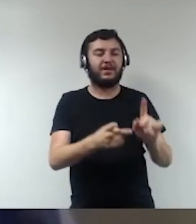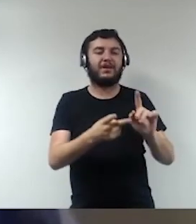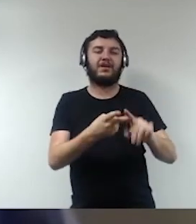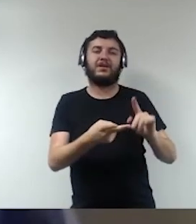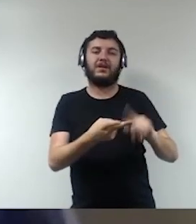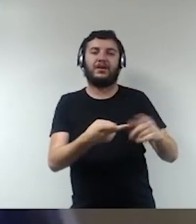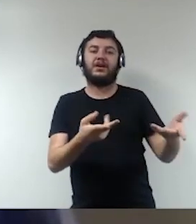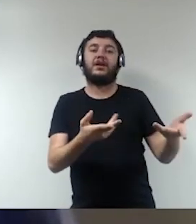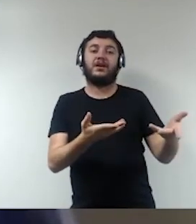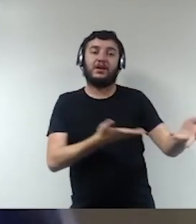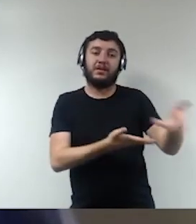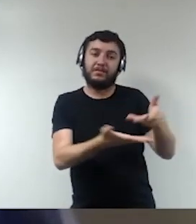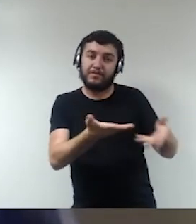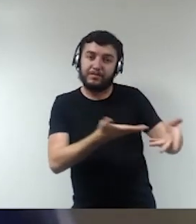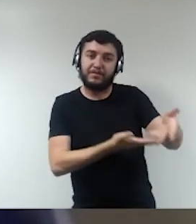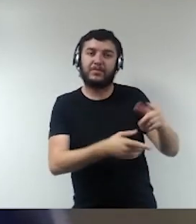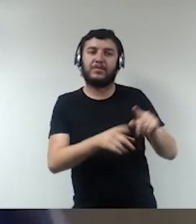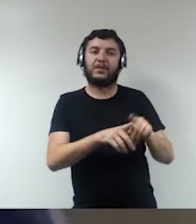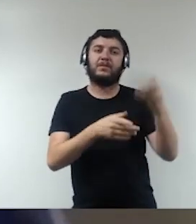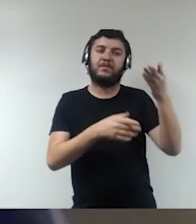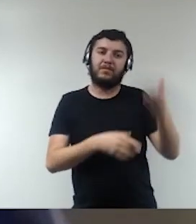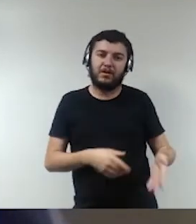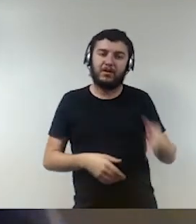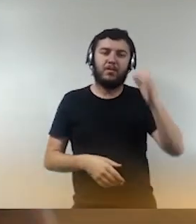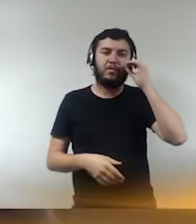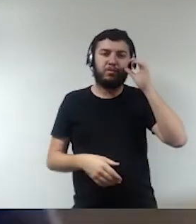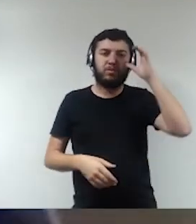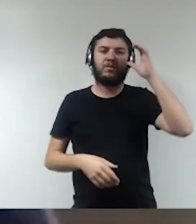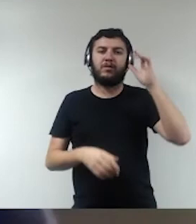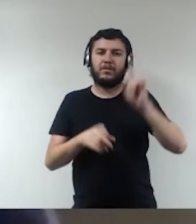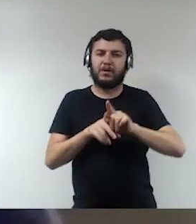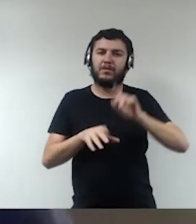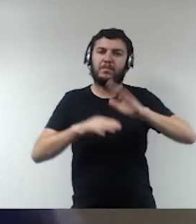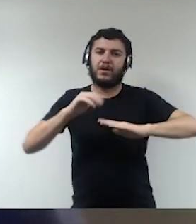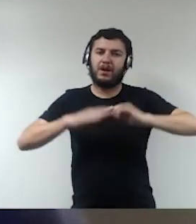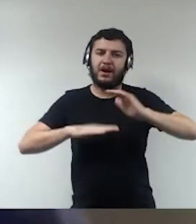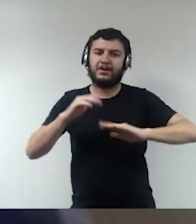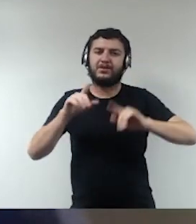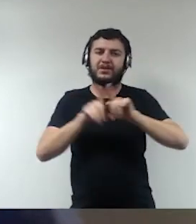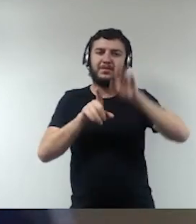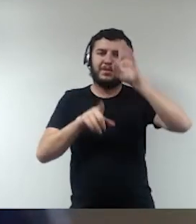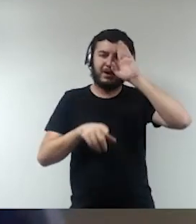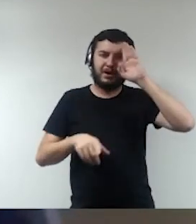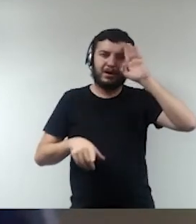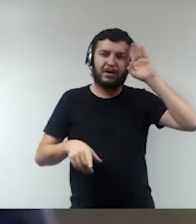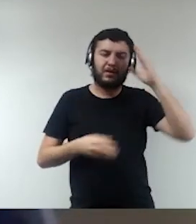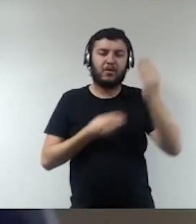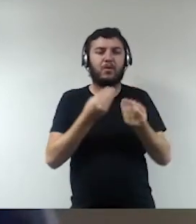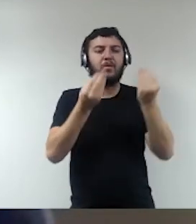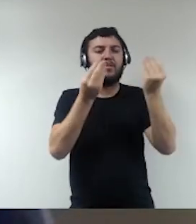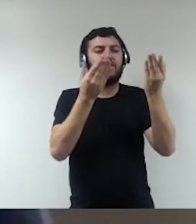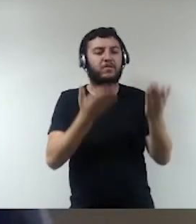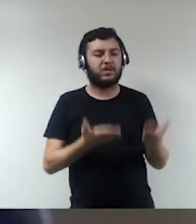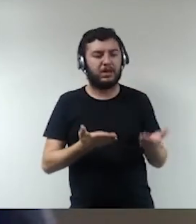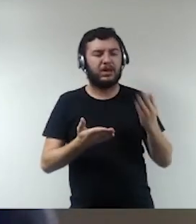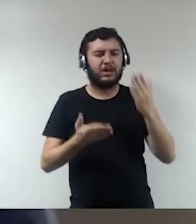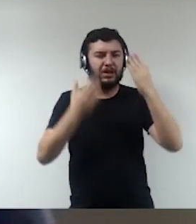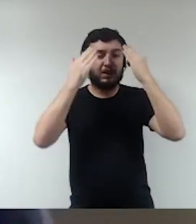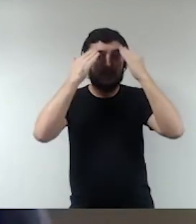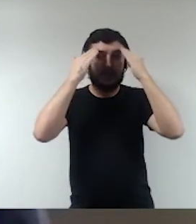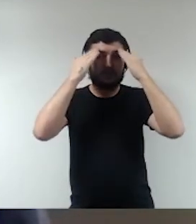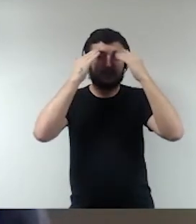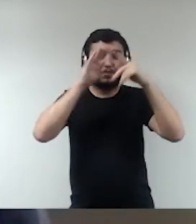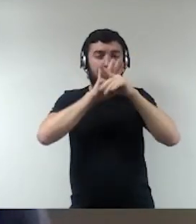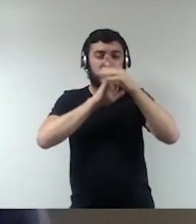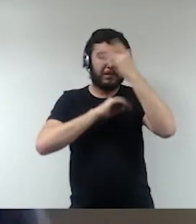bagagem acadêmica e também prática, por que a senhora entende que a mediação, que o mediador avaliativo